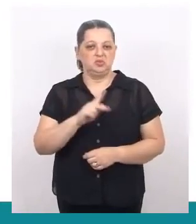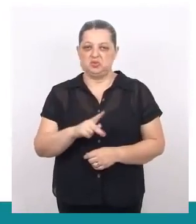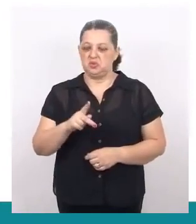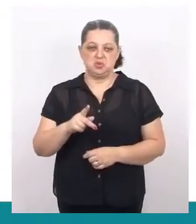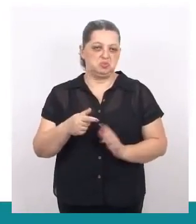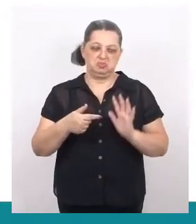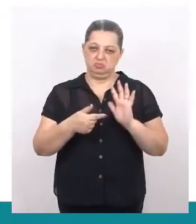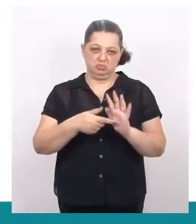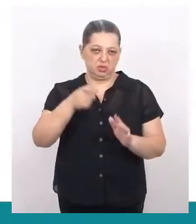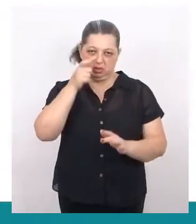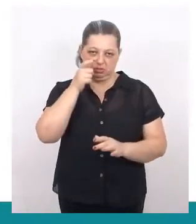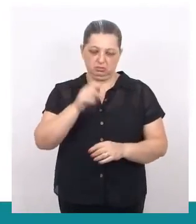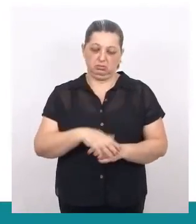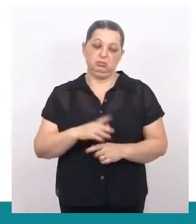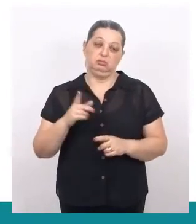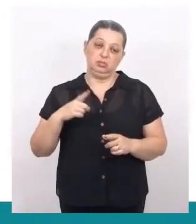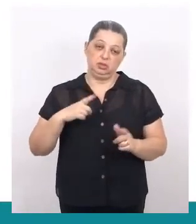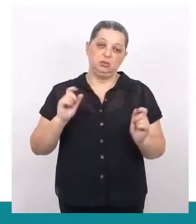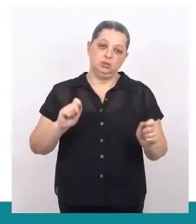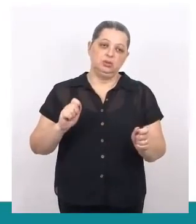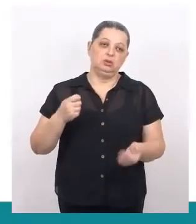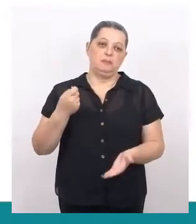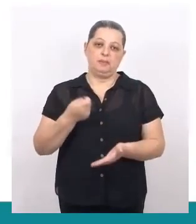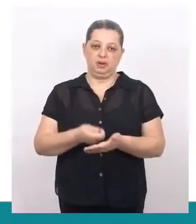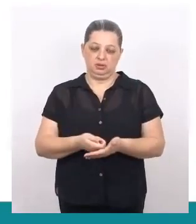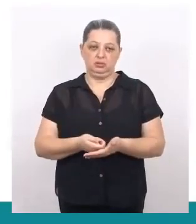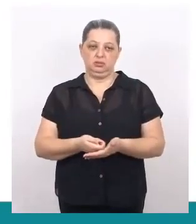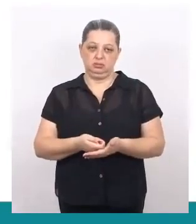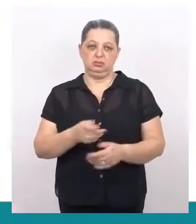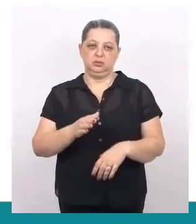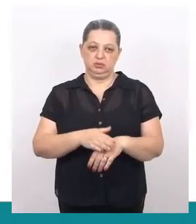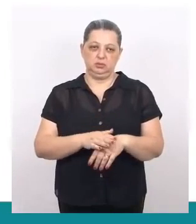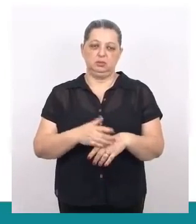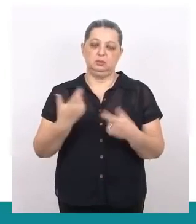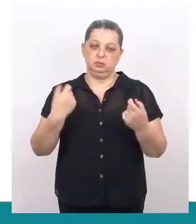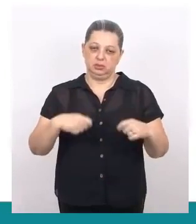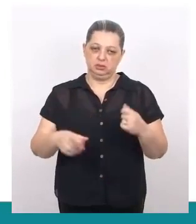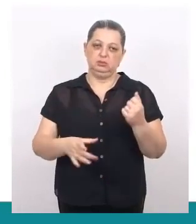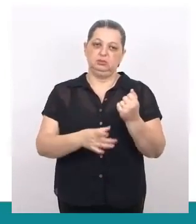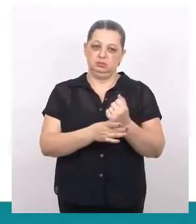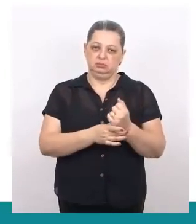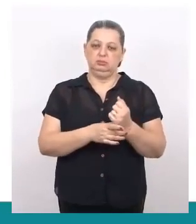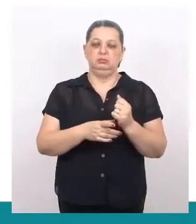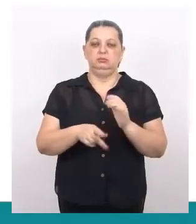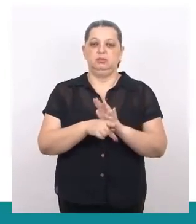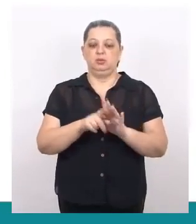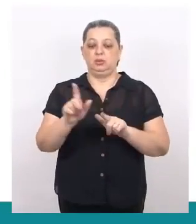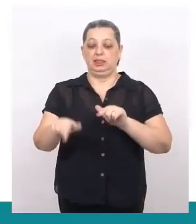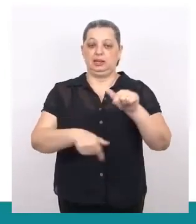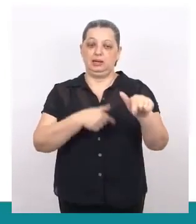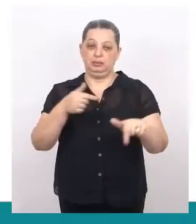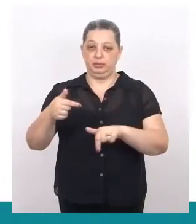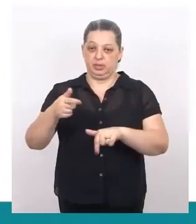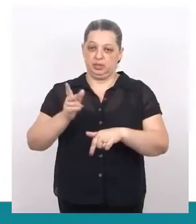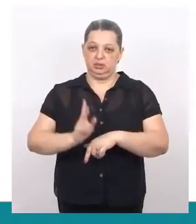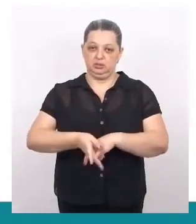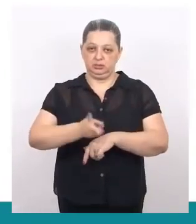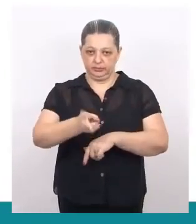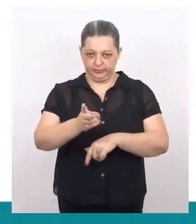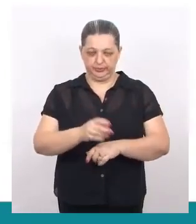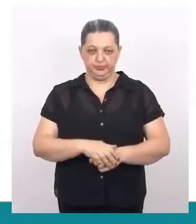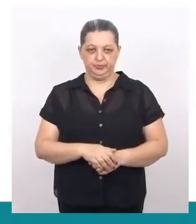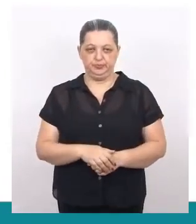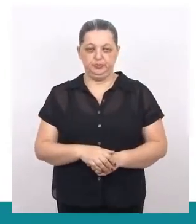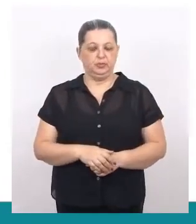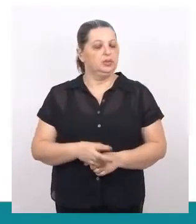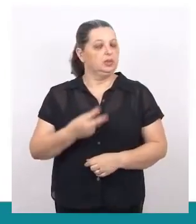terá atribuição compulsória, porque a gente precisa garantir a jornada do efetivo, tá? Então, o professor não deve se esquecer de, na